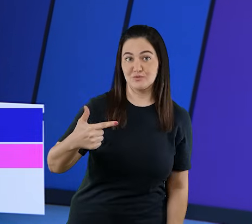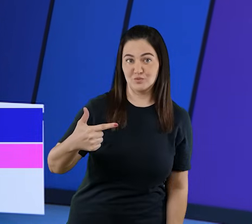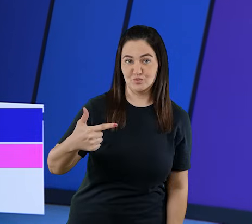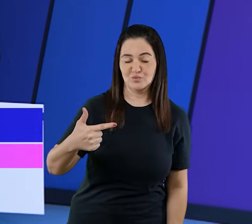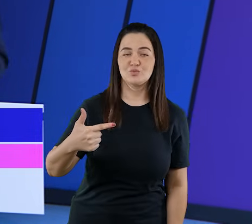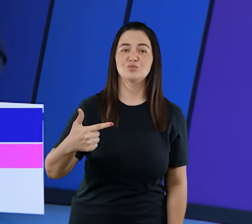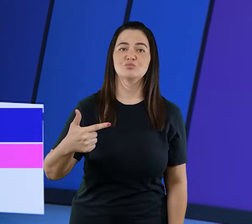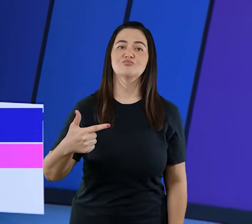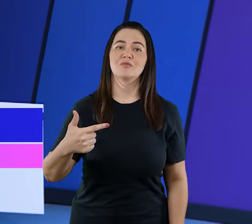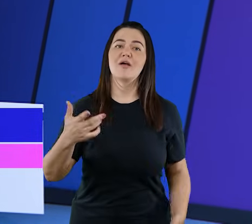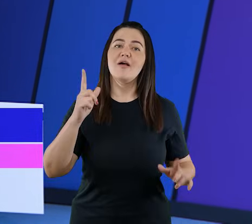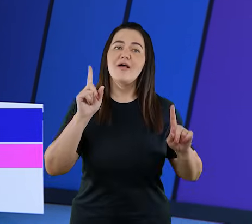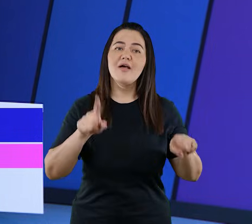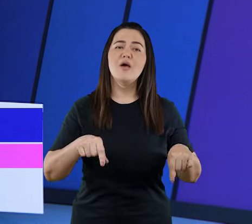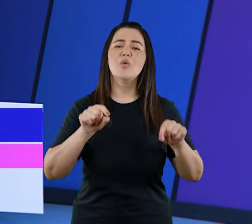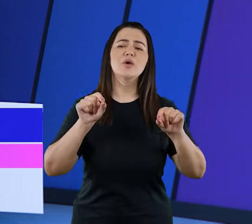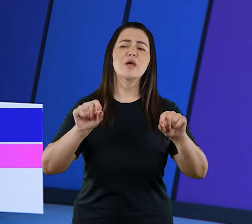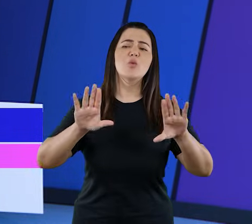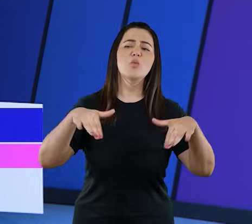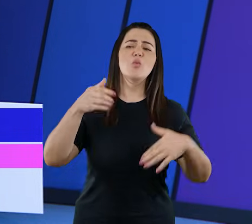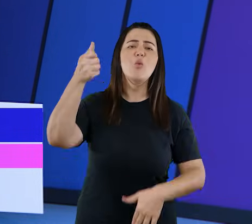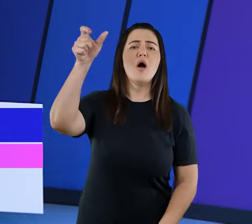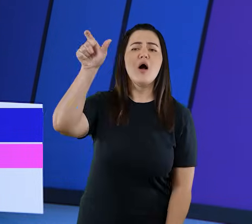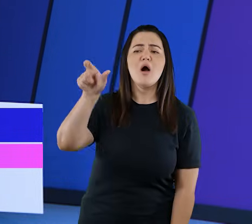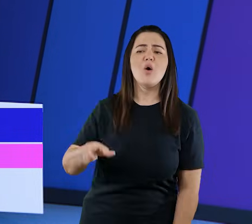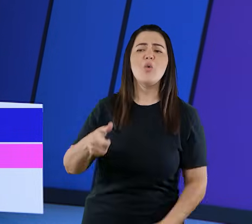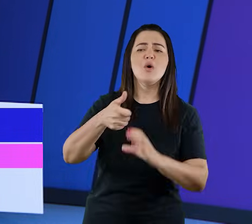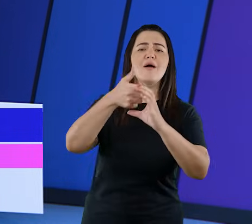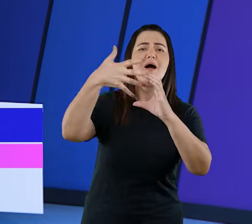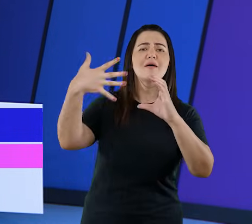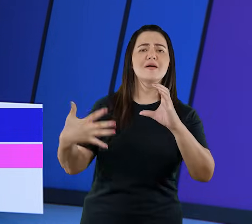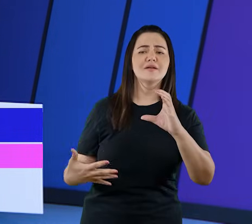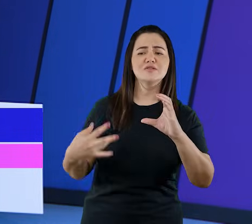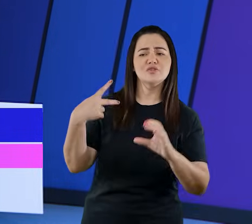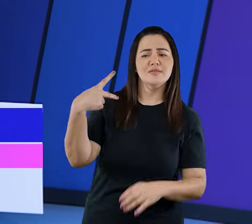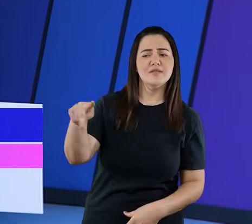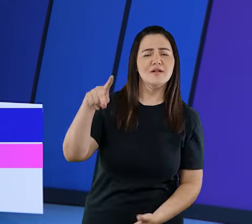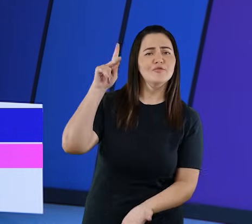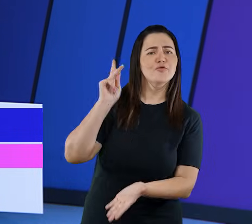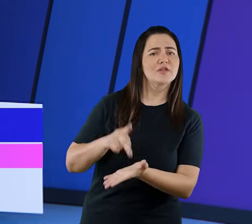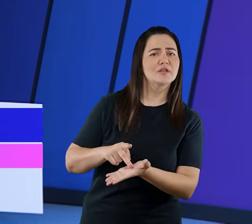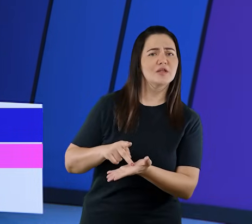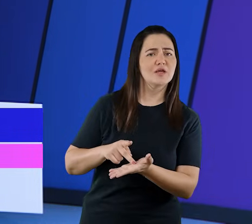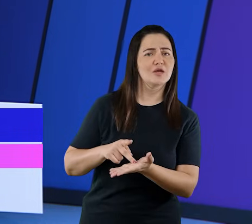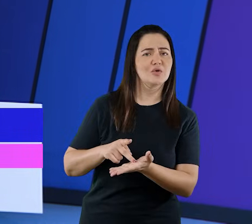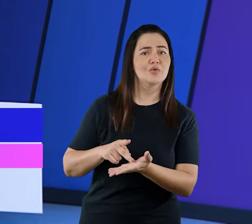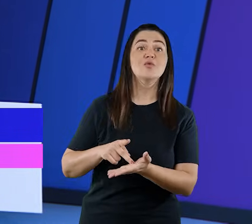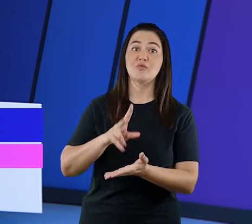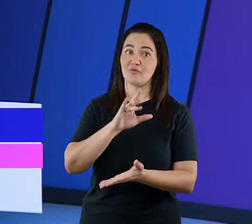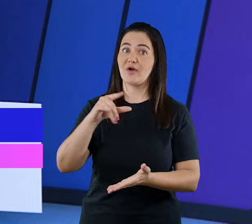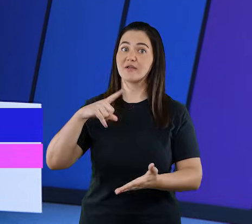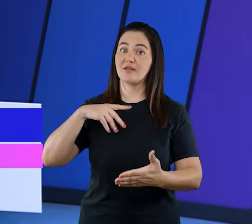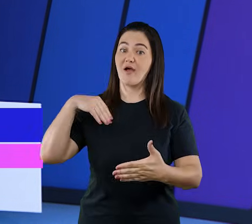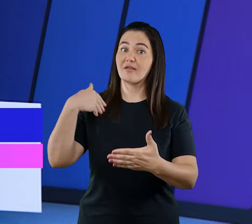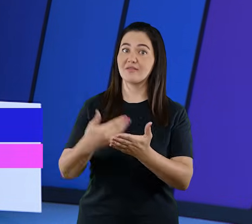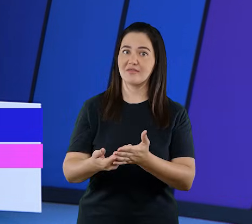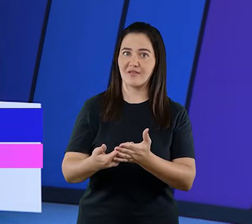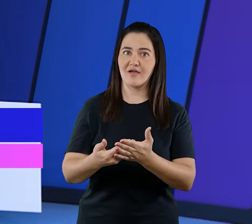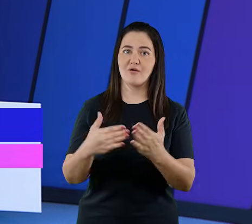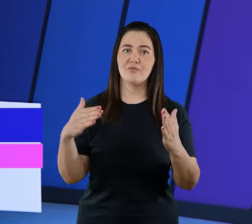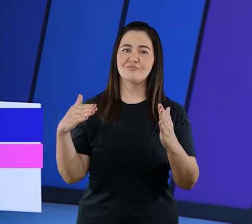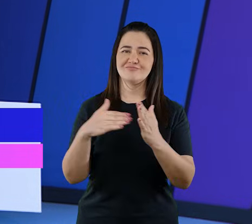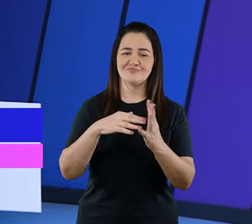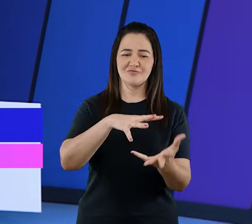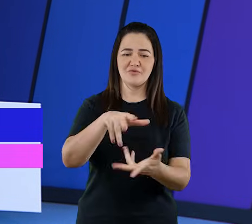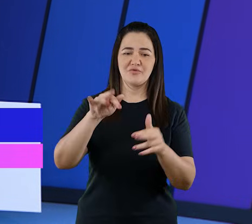escrita, mas essa seria uma característica que acompanharia o povo de Deus até o final. Mas se